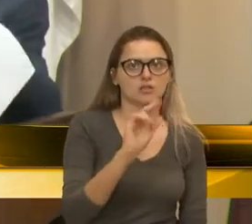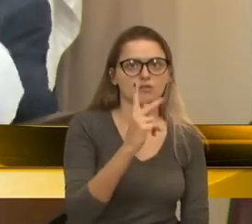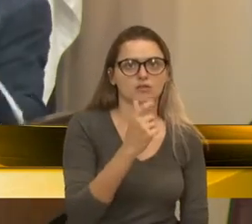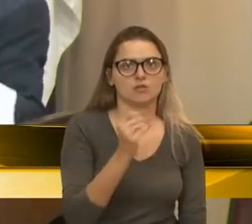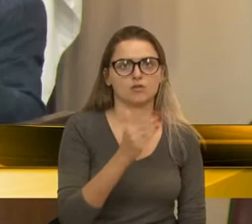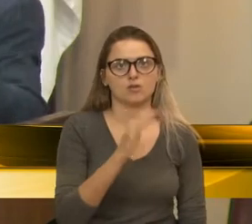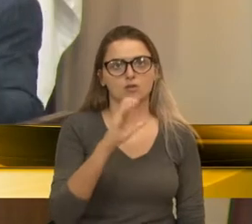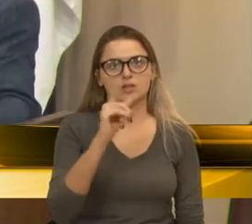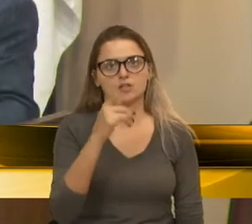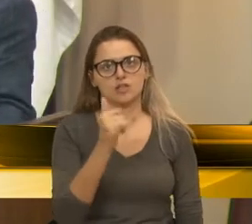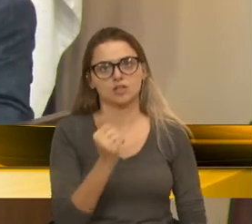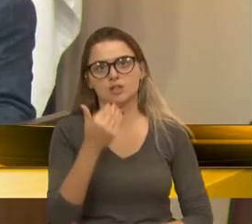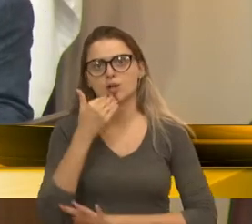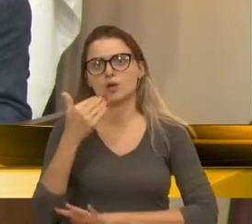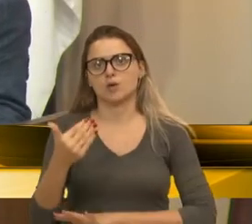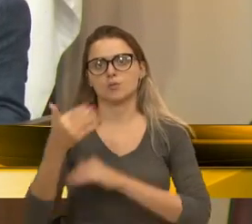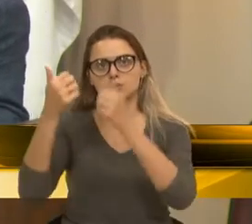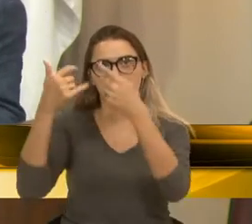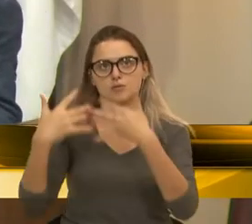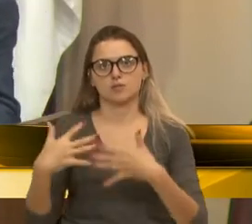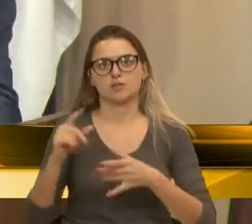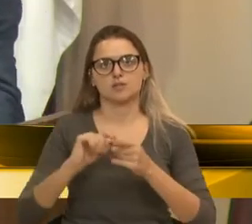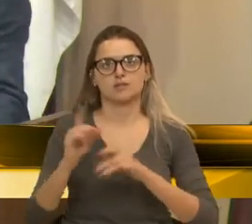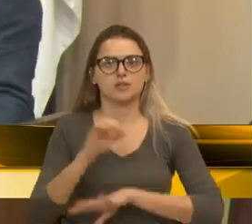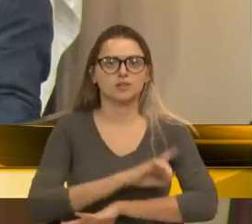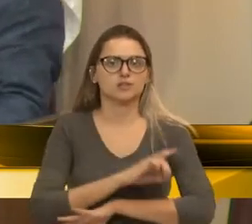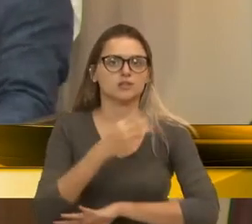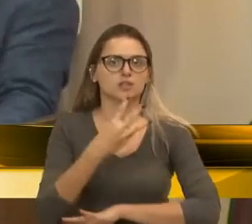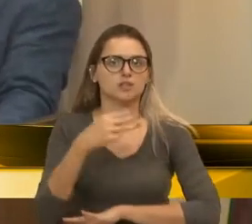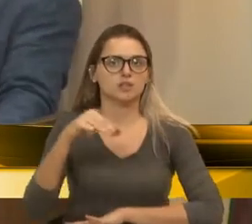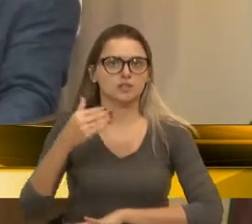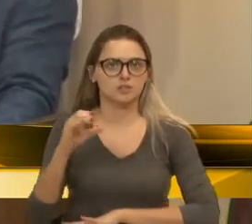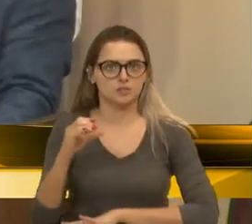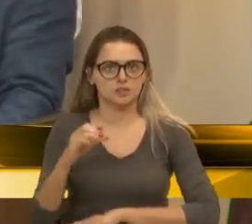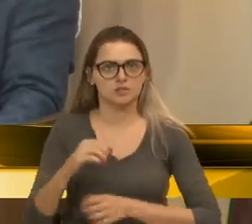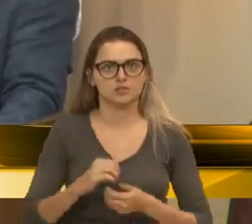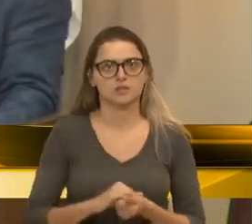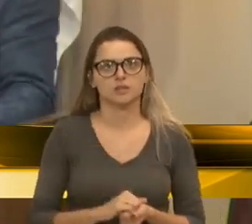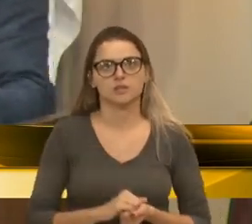Essa aí é o pedido de informações que fizemos no dia 3 de março.